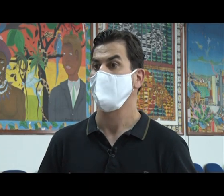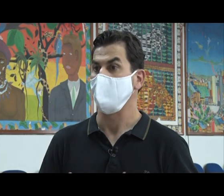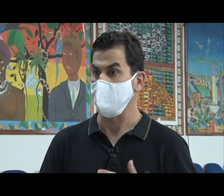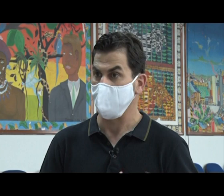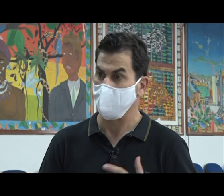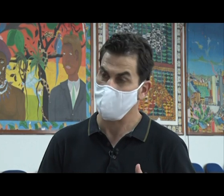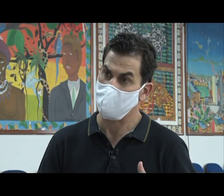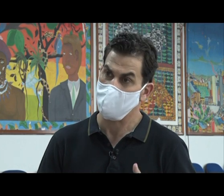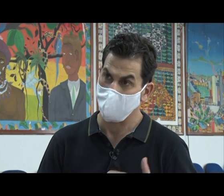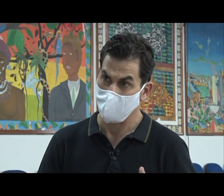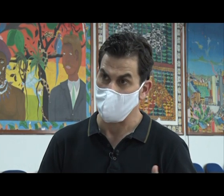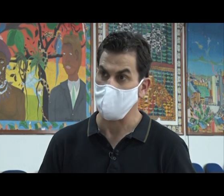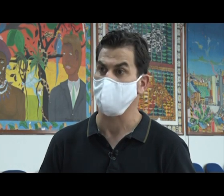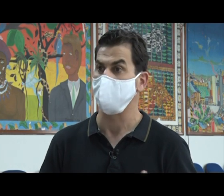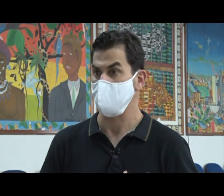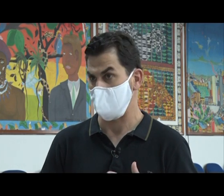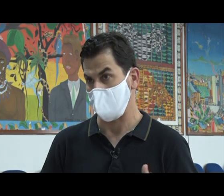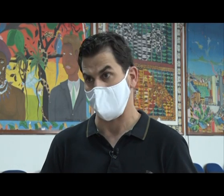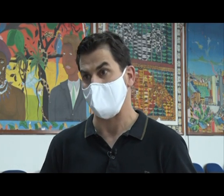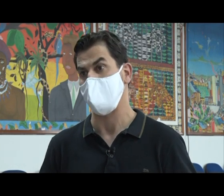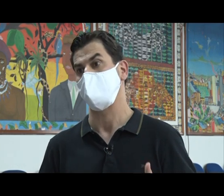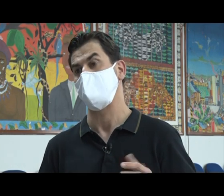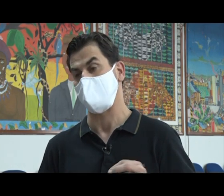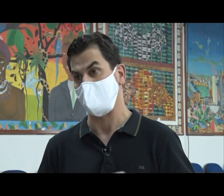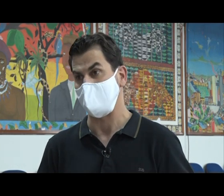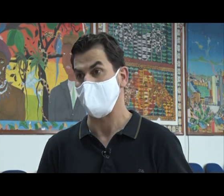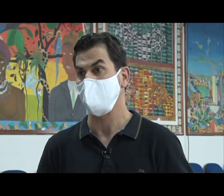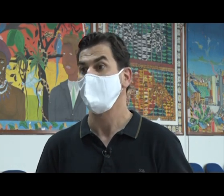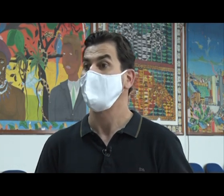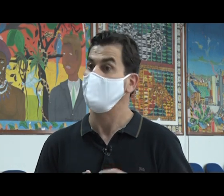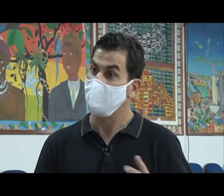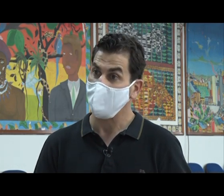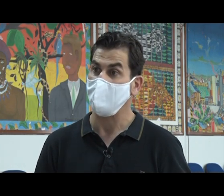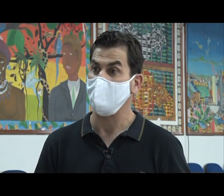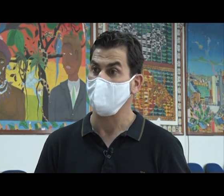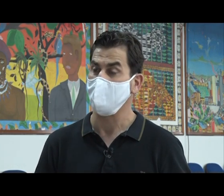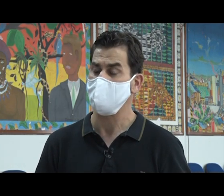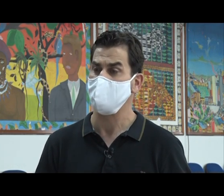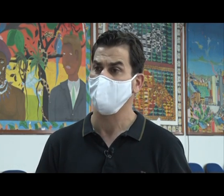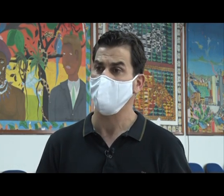escolas o hino fosse difundido, fosse tocado e cantado,